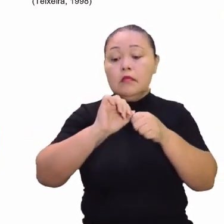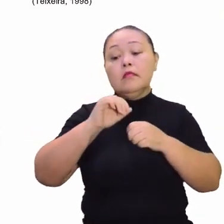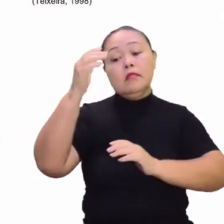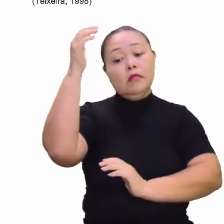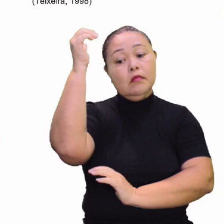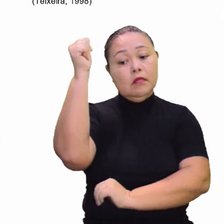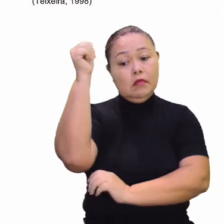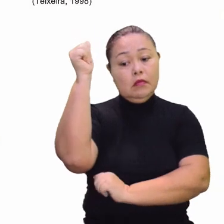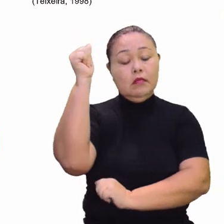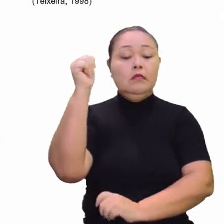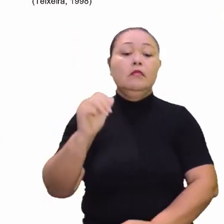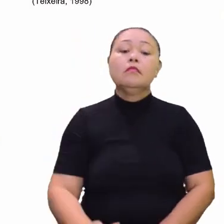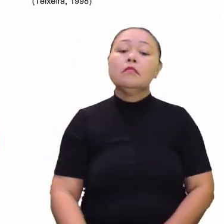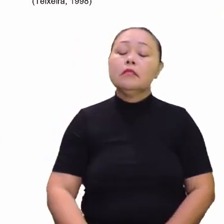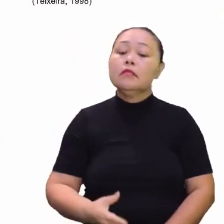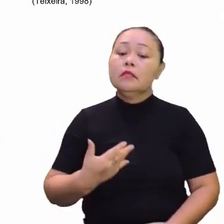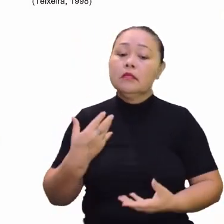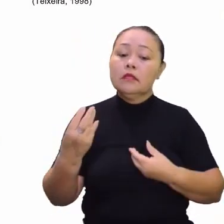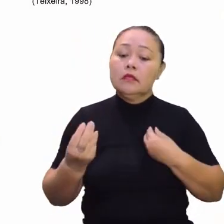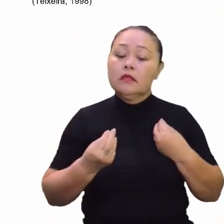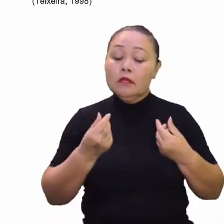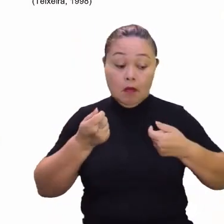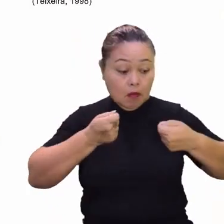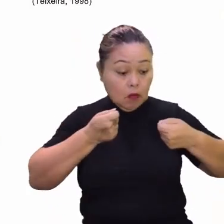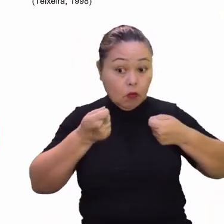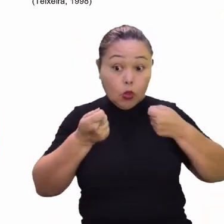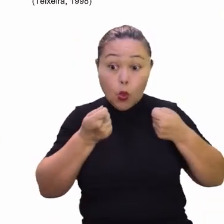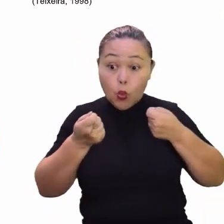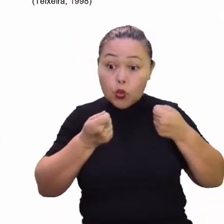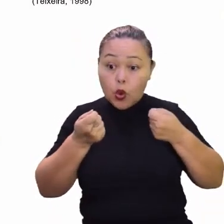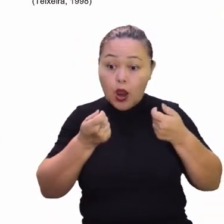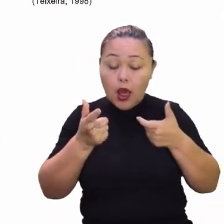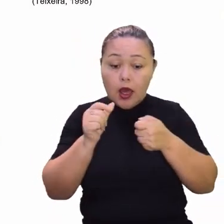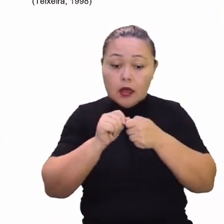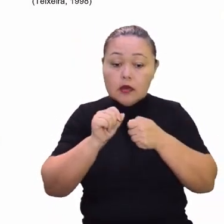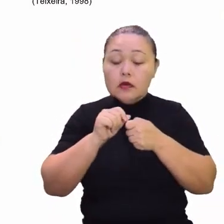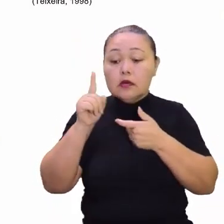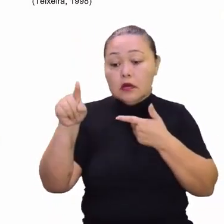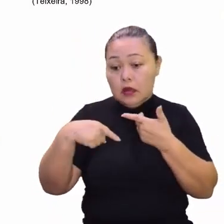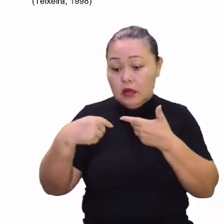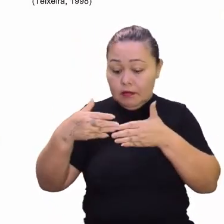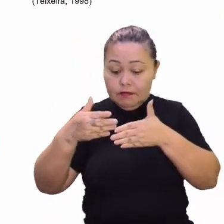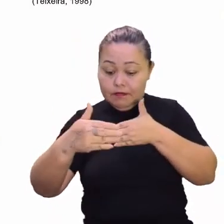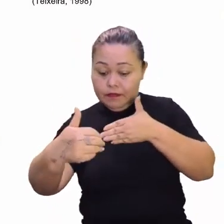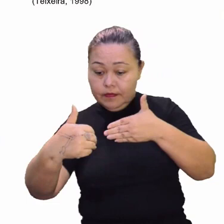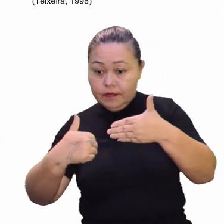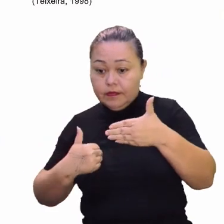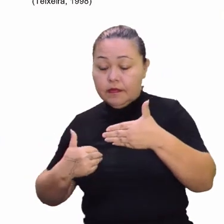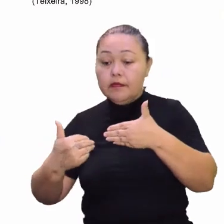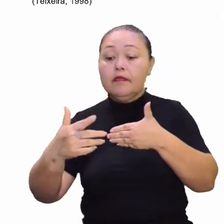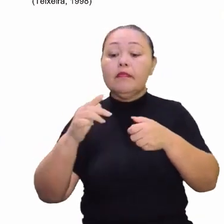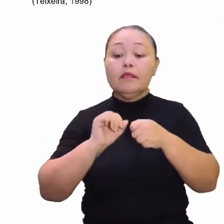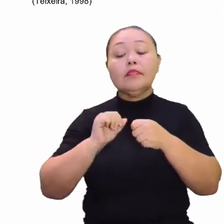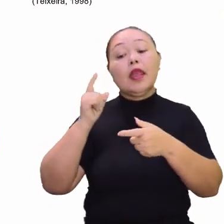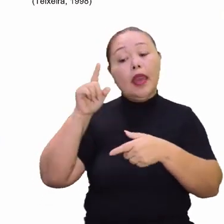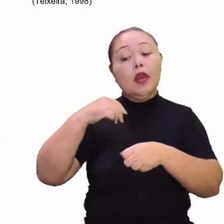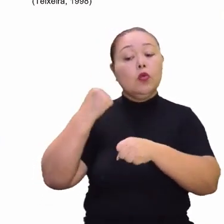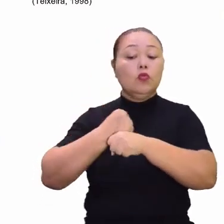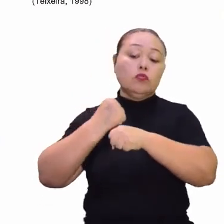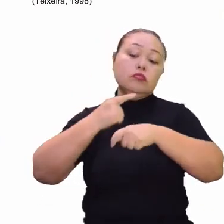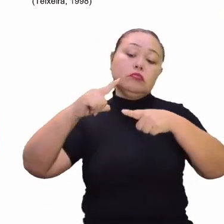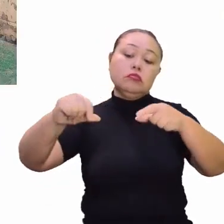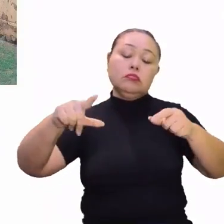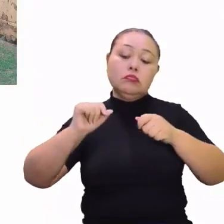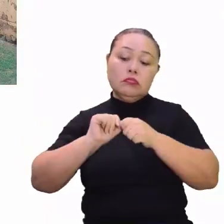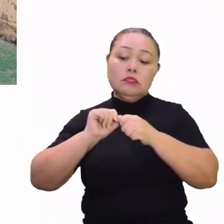Então, a maneira de controlar aquela passagem era com a construção, né? E evitar também a invasão, porque era